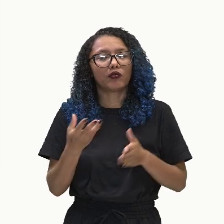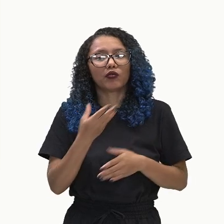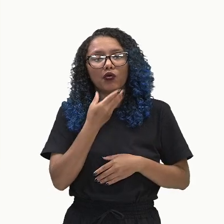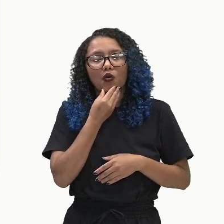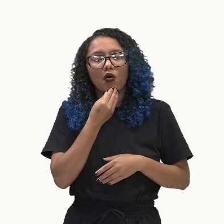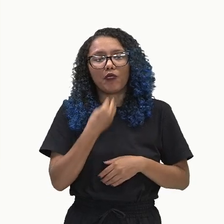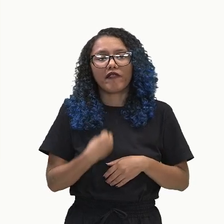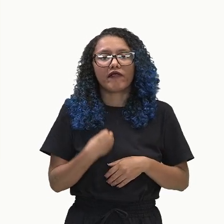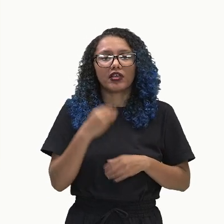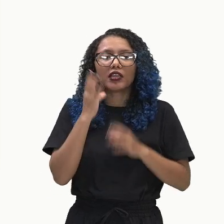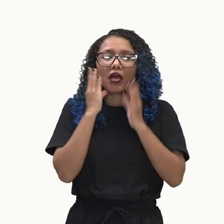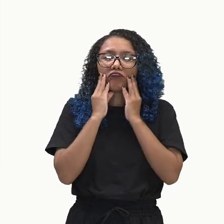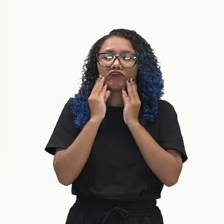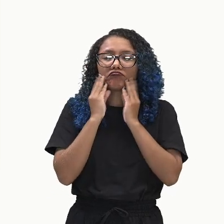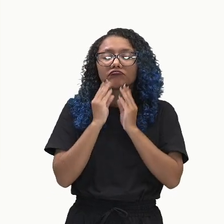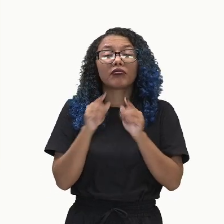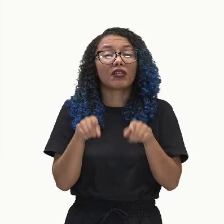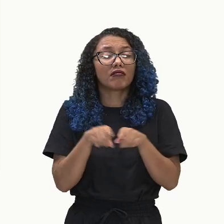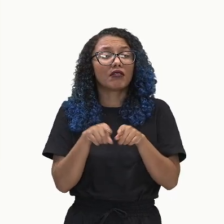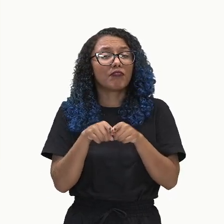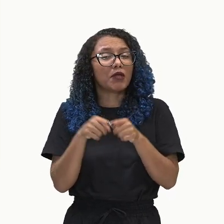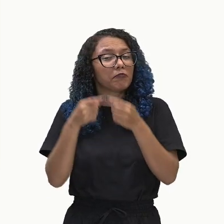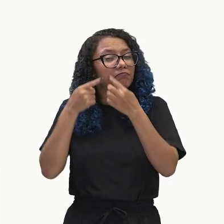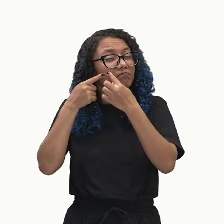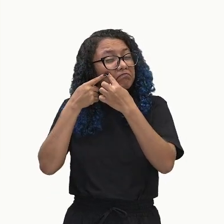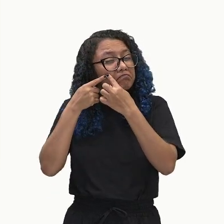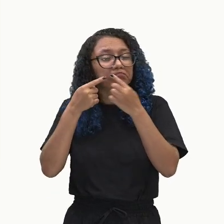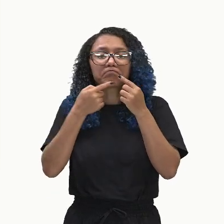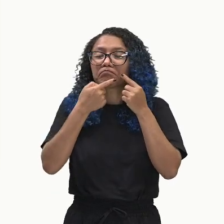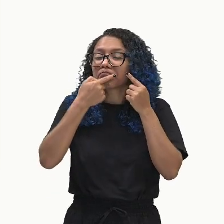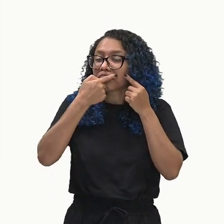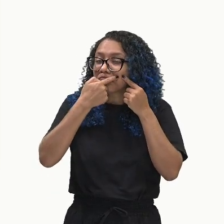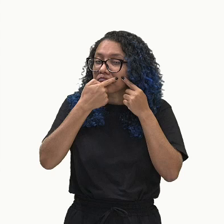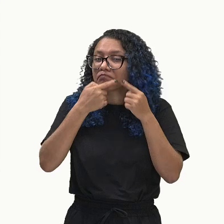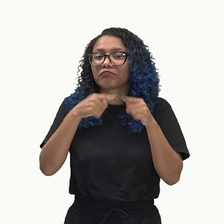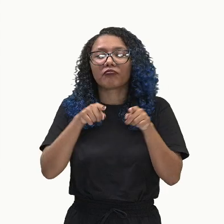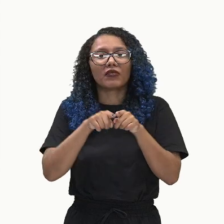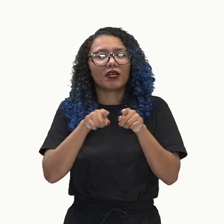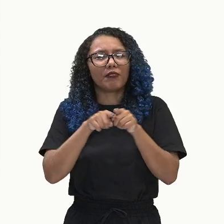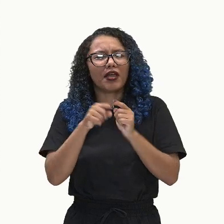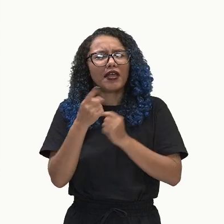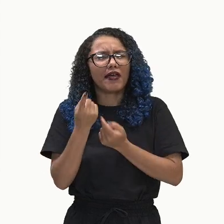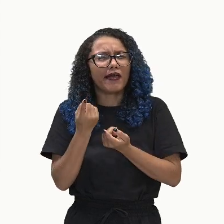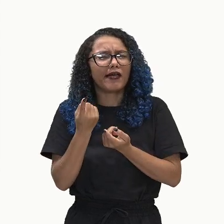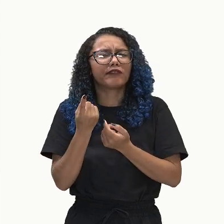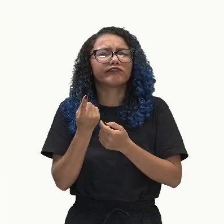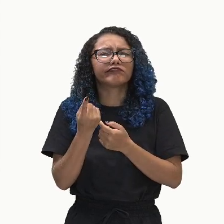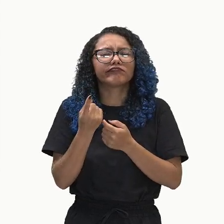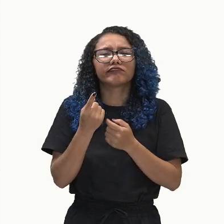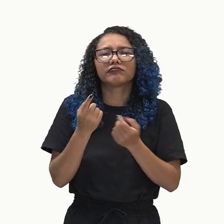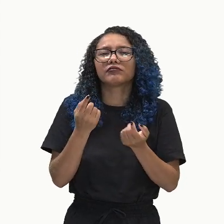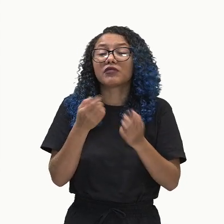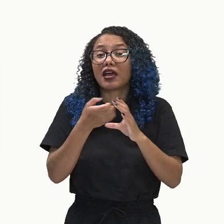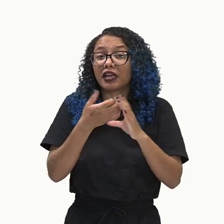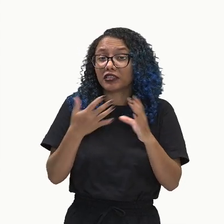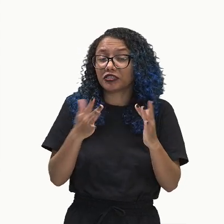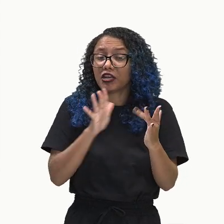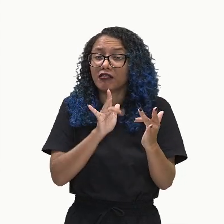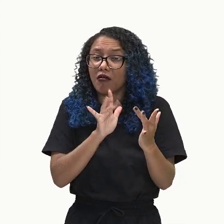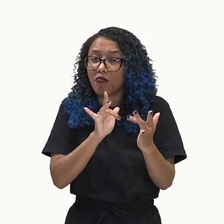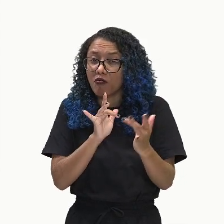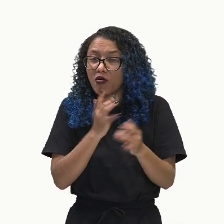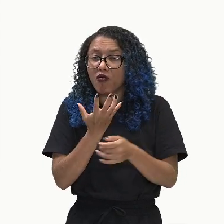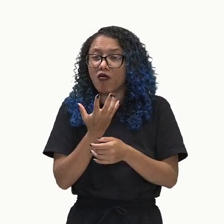de espinhas, né, estímulos de namoro, né, de atração,